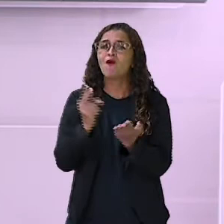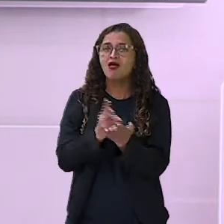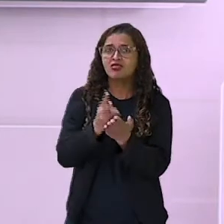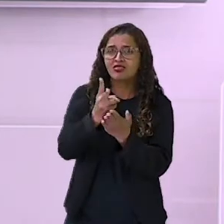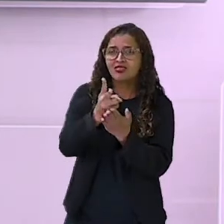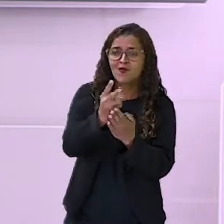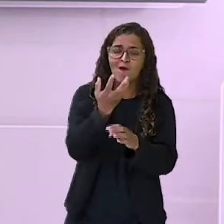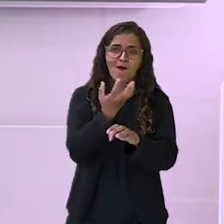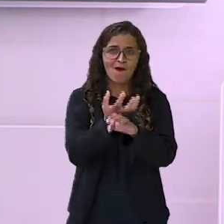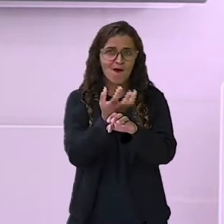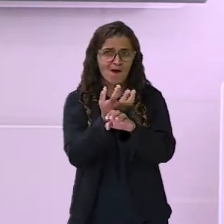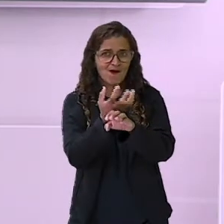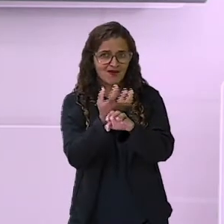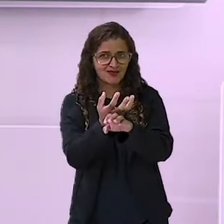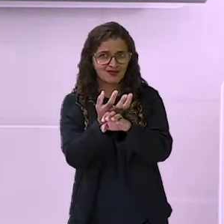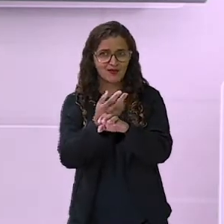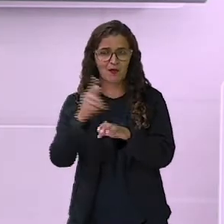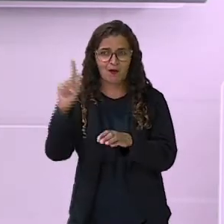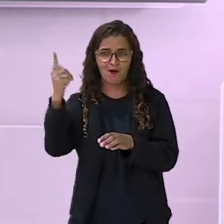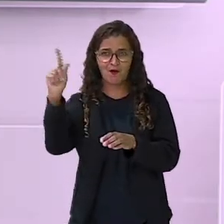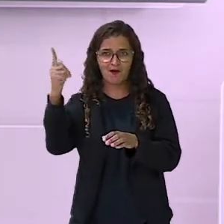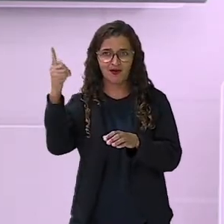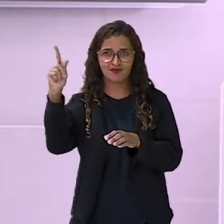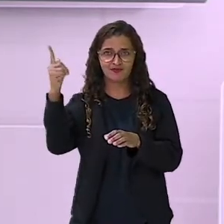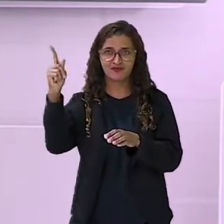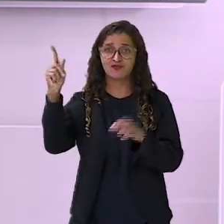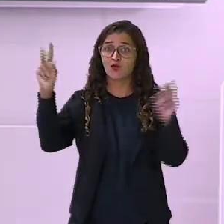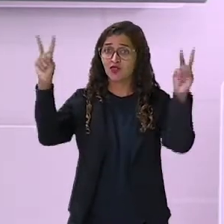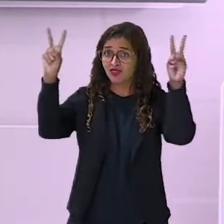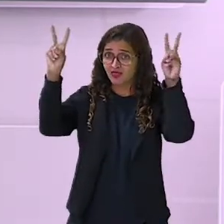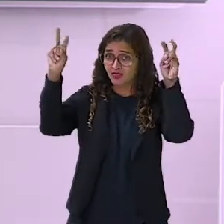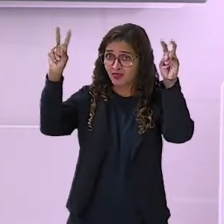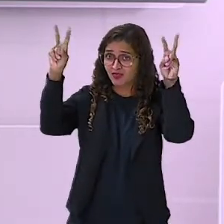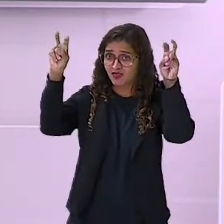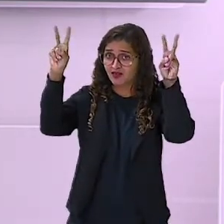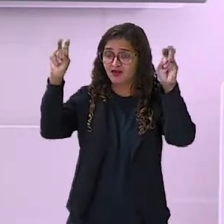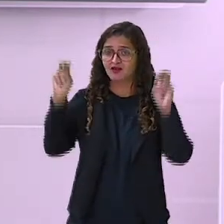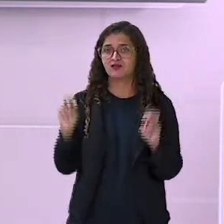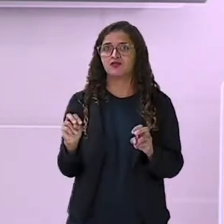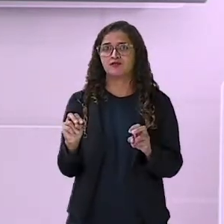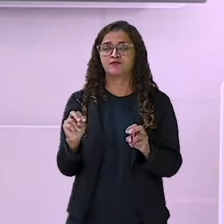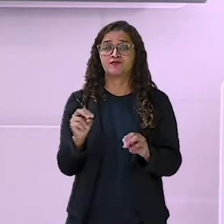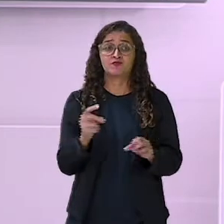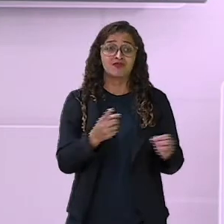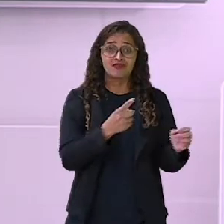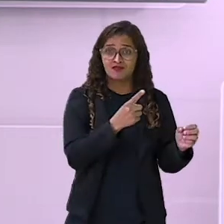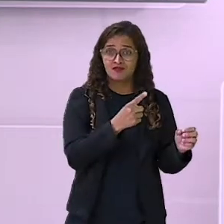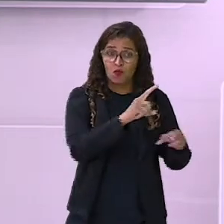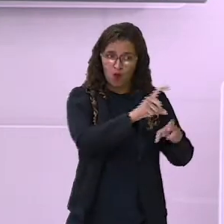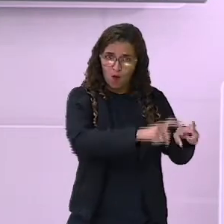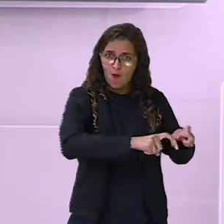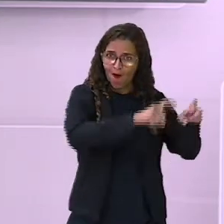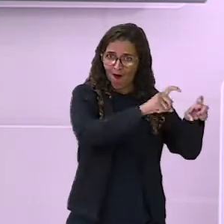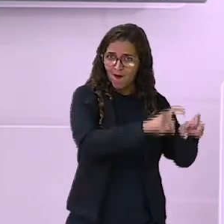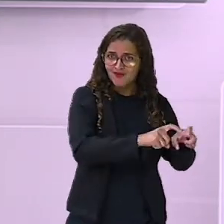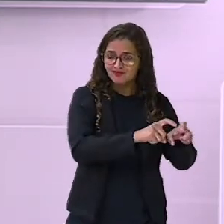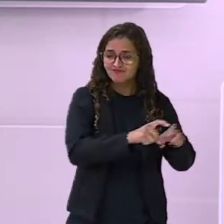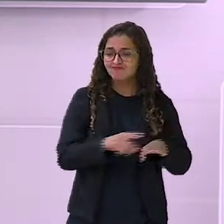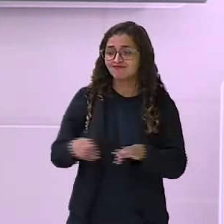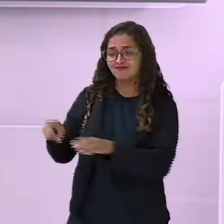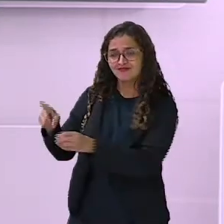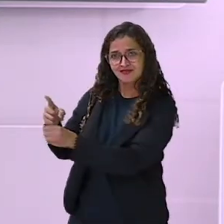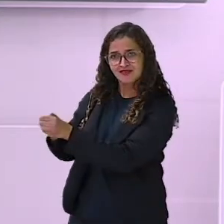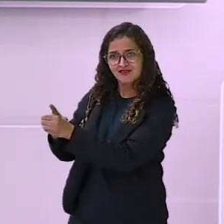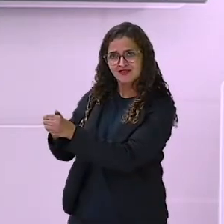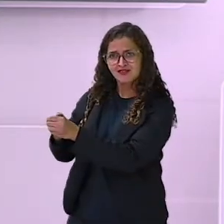componente curricular de Geografia. Nós vamos estar falando sobre as interações entre os trabalhadores do campo